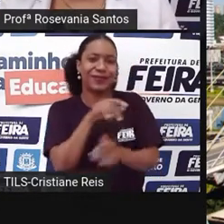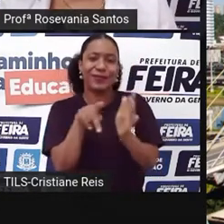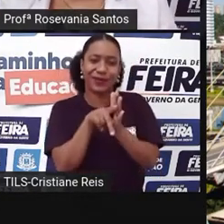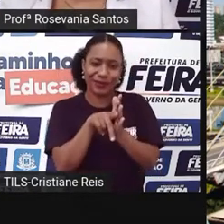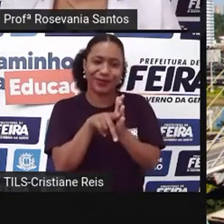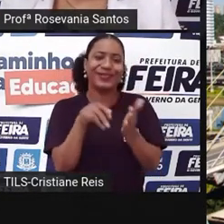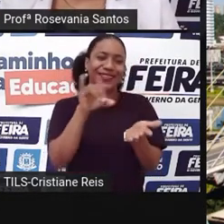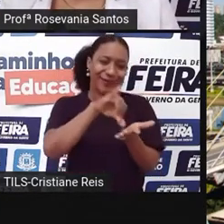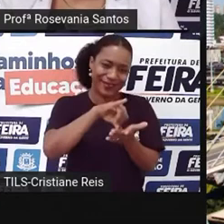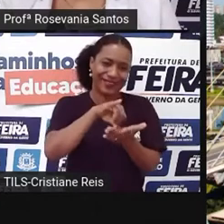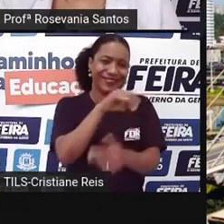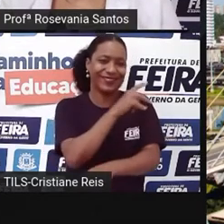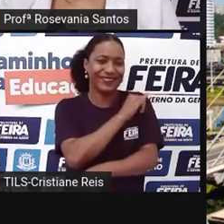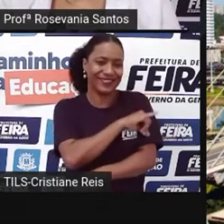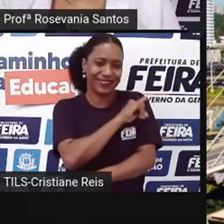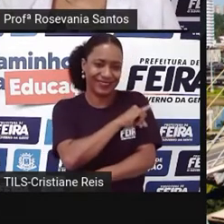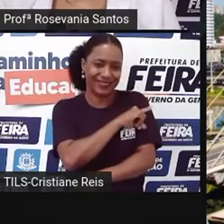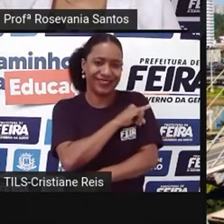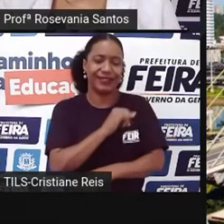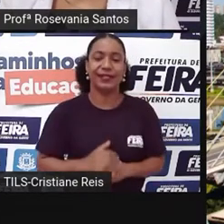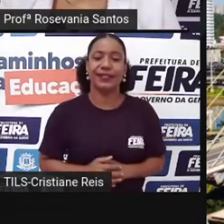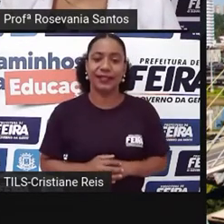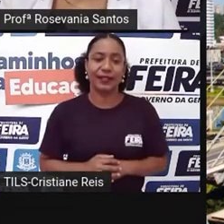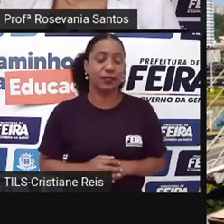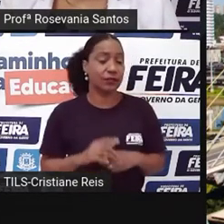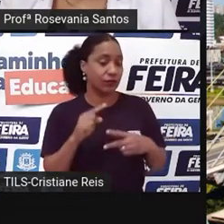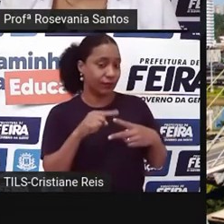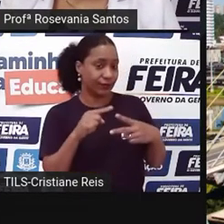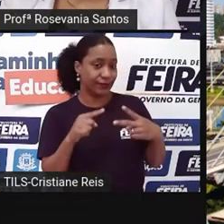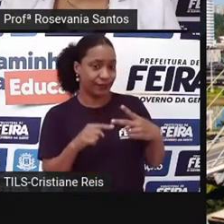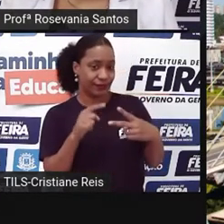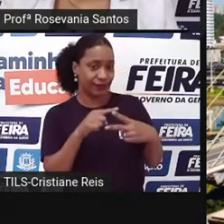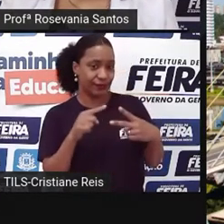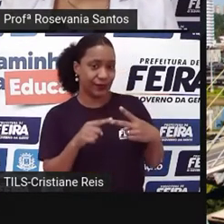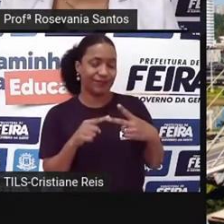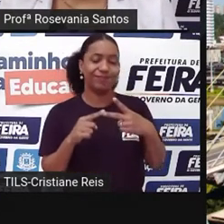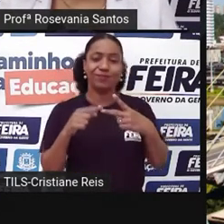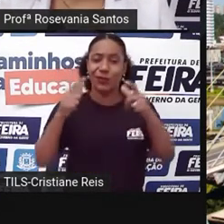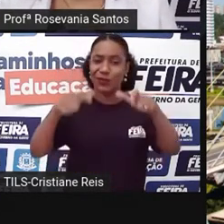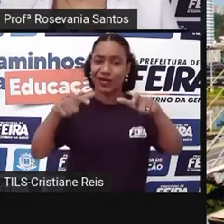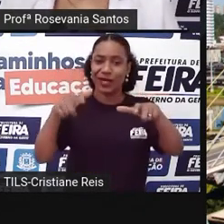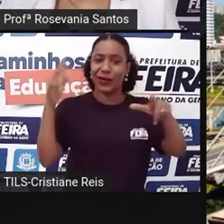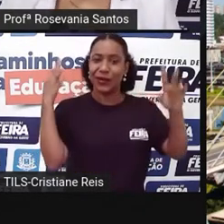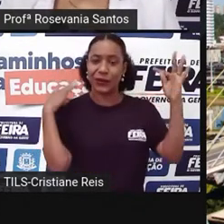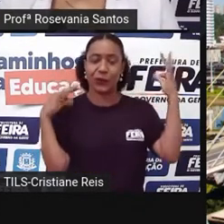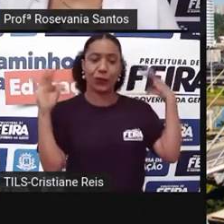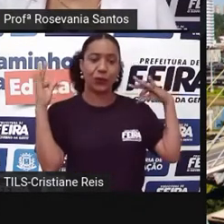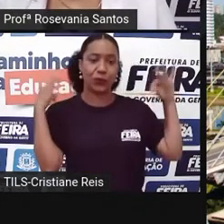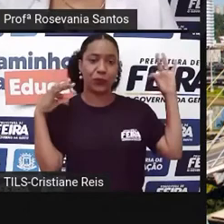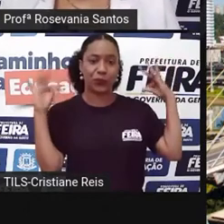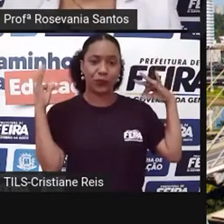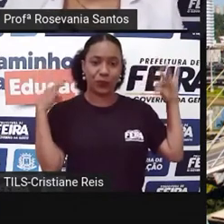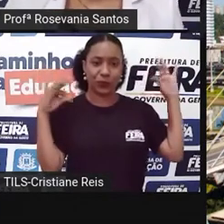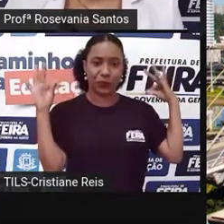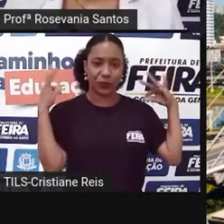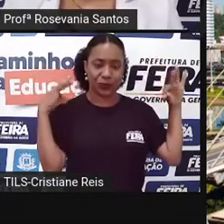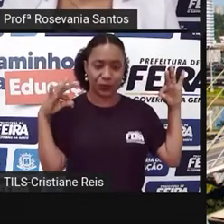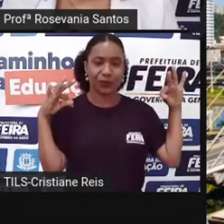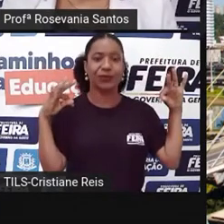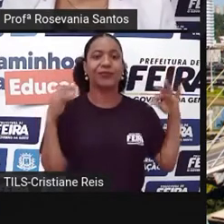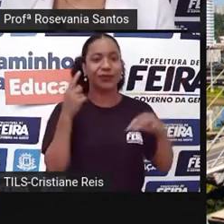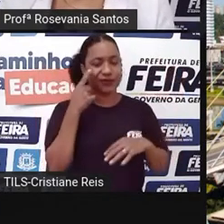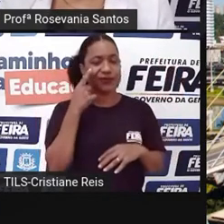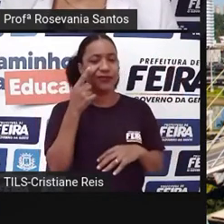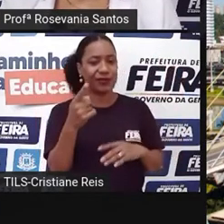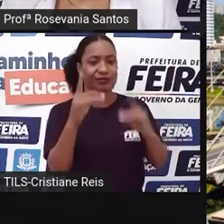Janeiro, que também é a capital do Rio de Janeiro. Então, eu separei dois pontos turísticos importantes, que é a ponte, né,